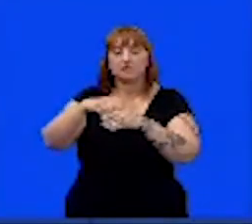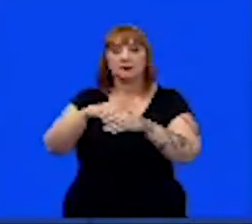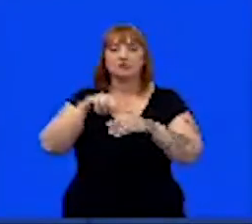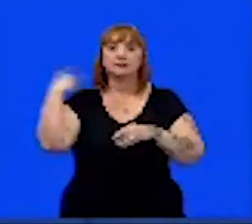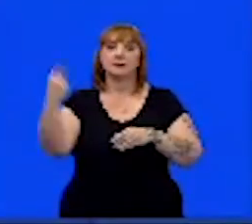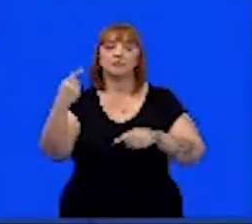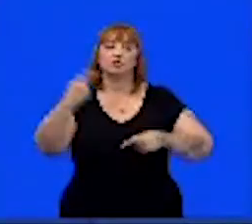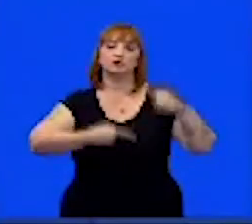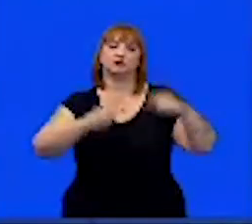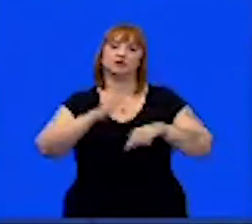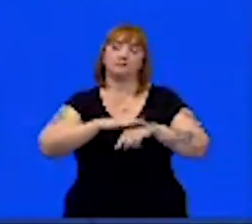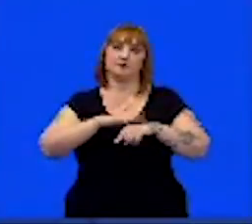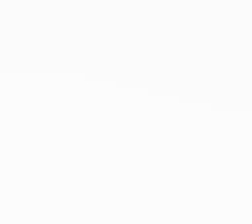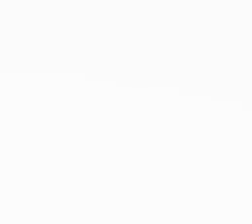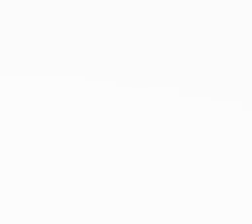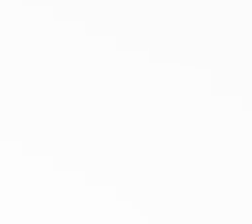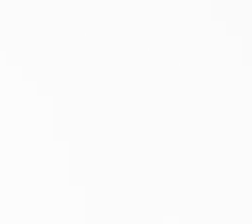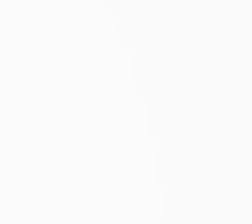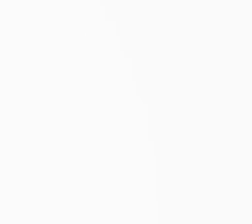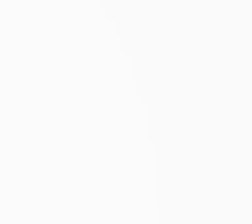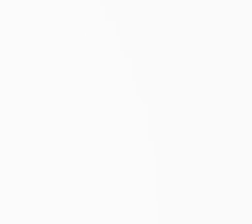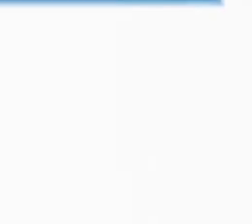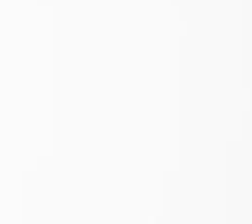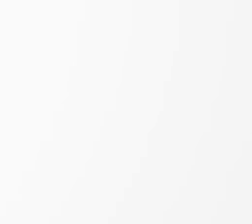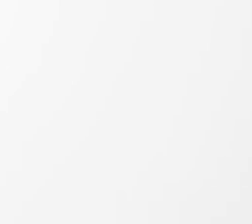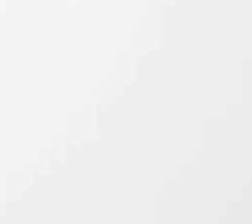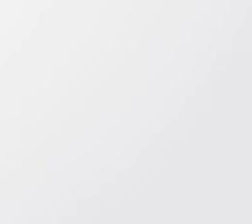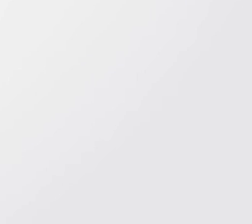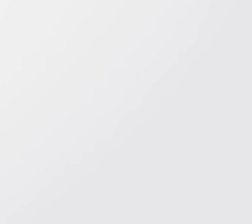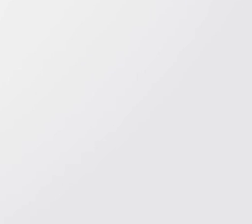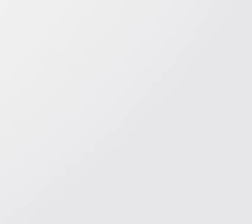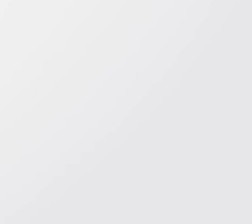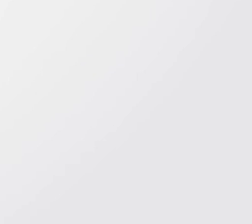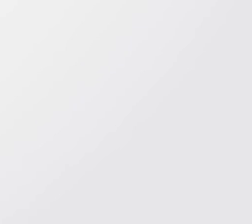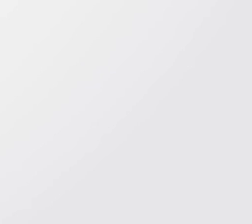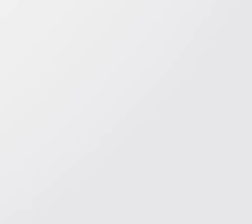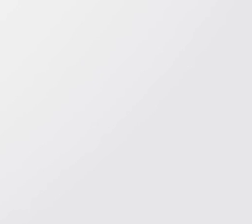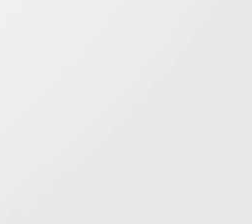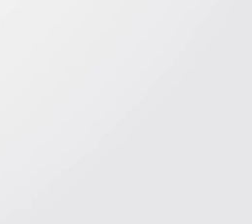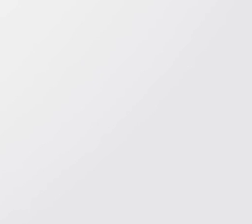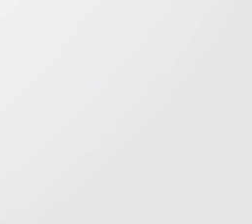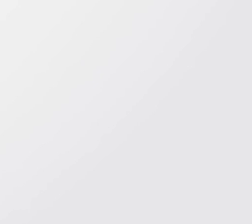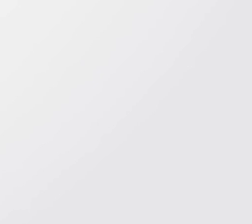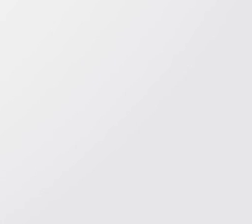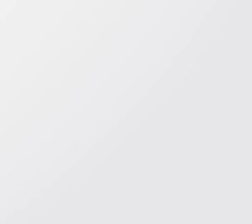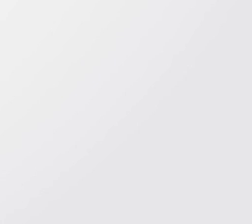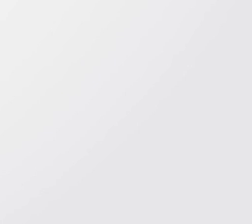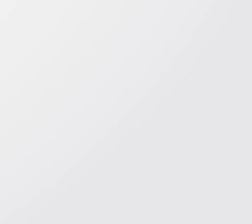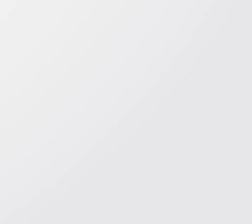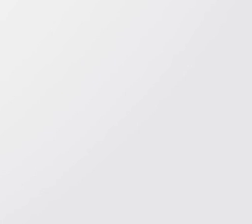discussões todas feitas para se decidir. Agora é Cola Senador 91.